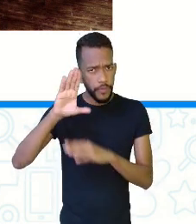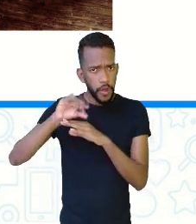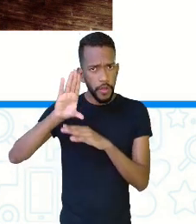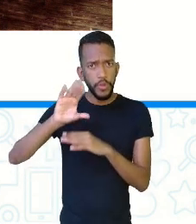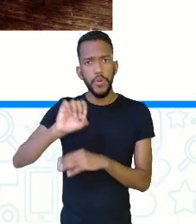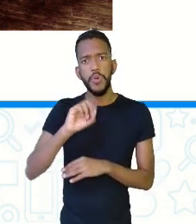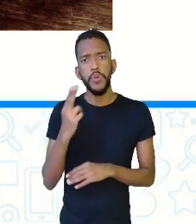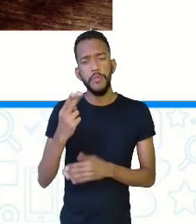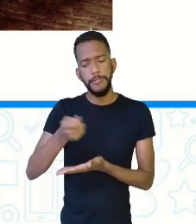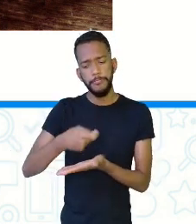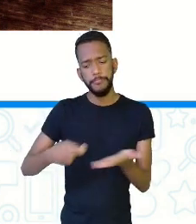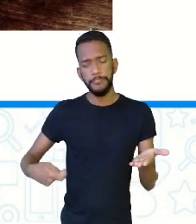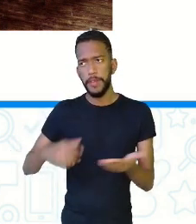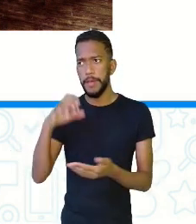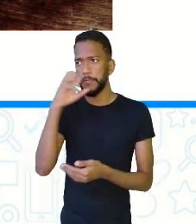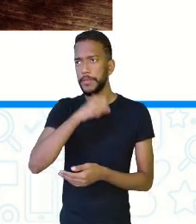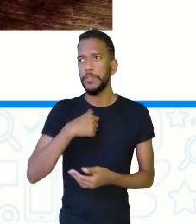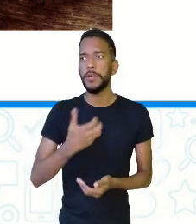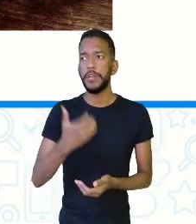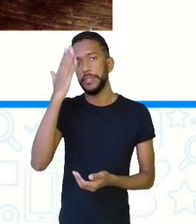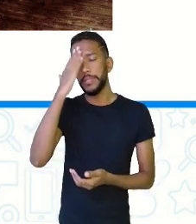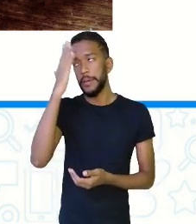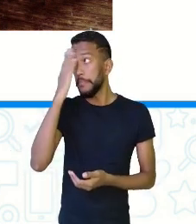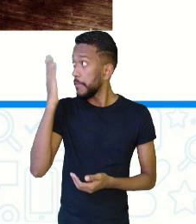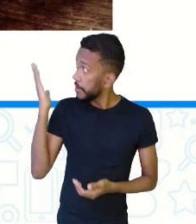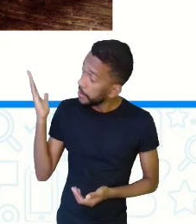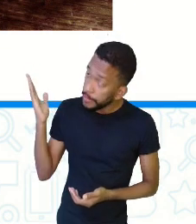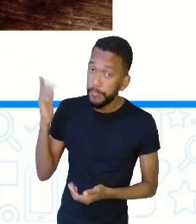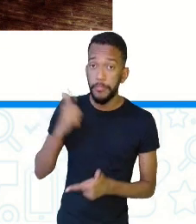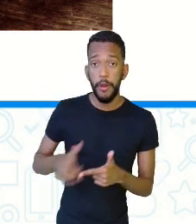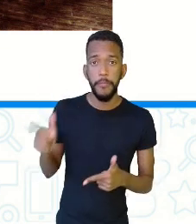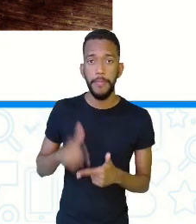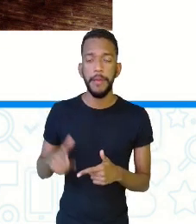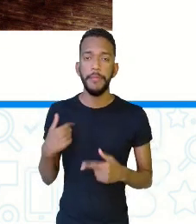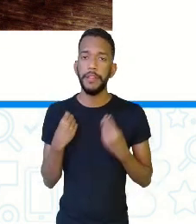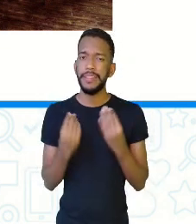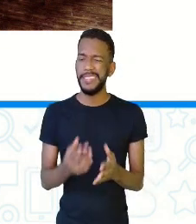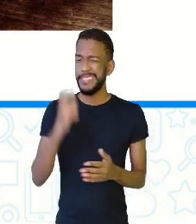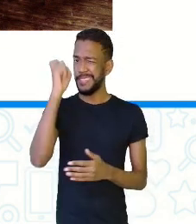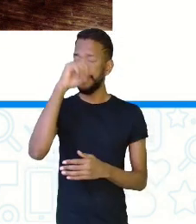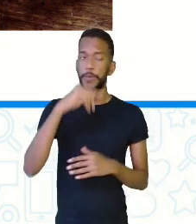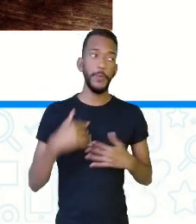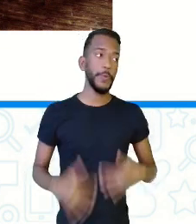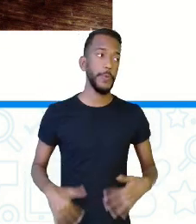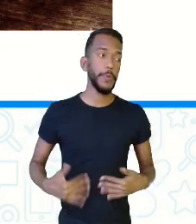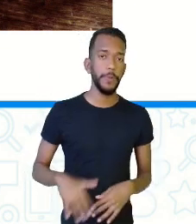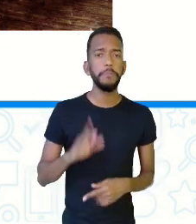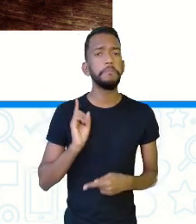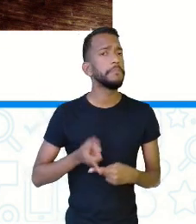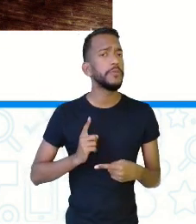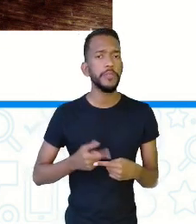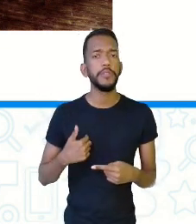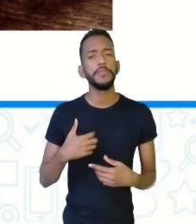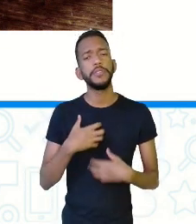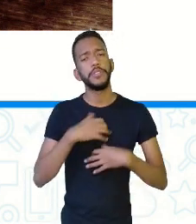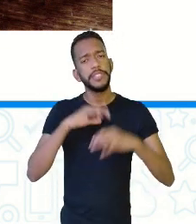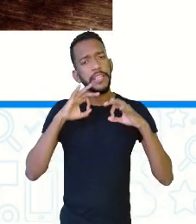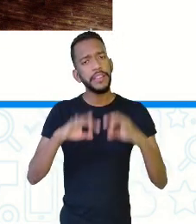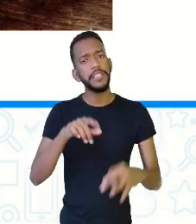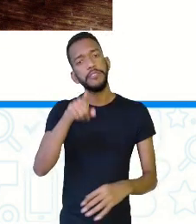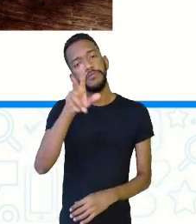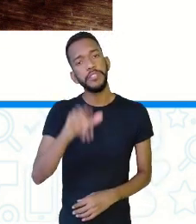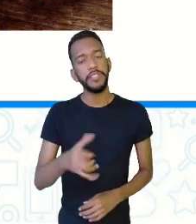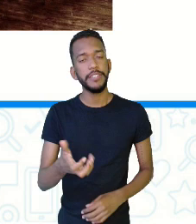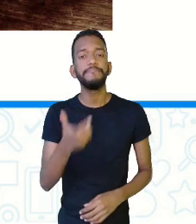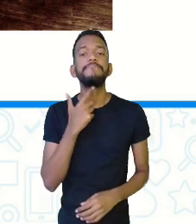rapidinho. Eu quero saber a resposta desse problema. Eu dificultei um pouco. Por quê? Porque eu tenho certeza que você